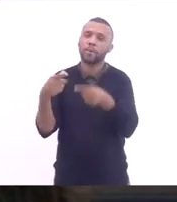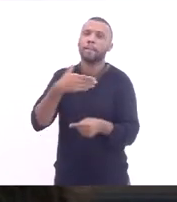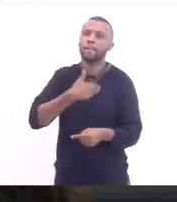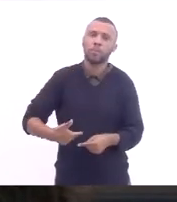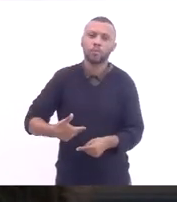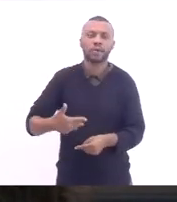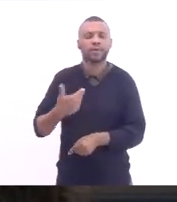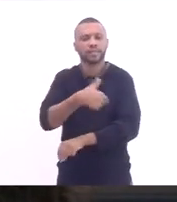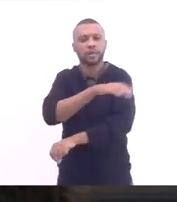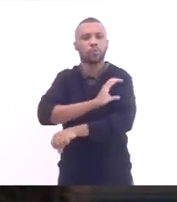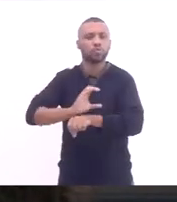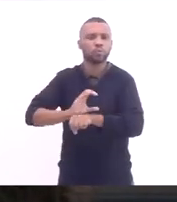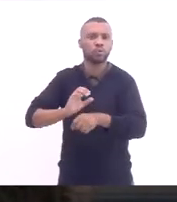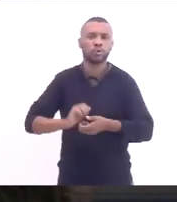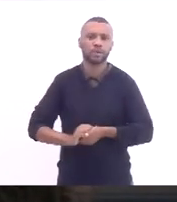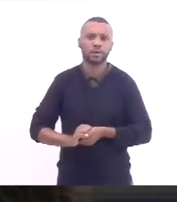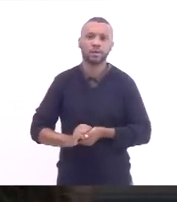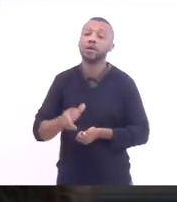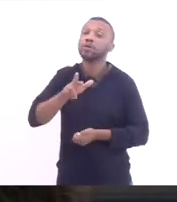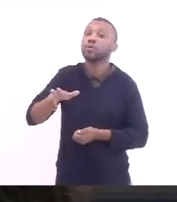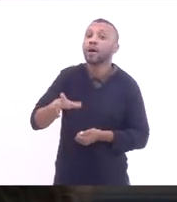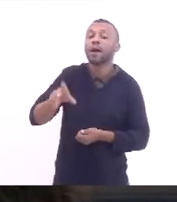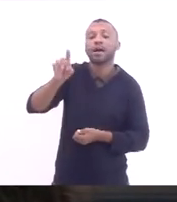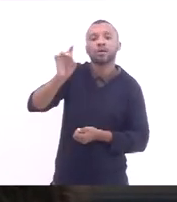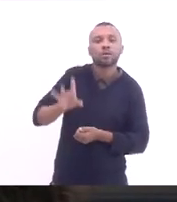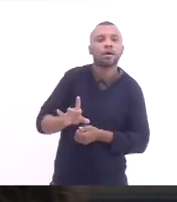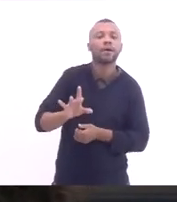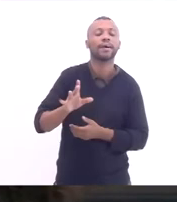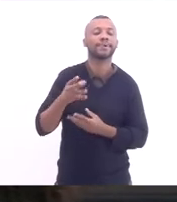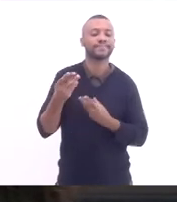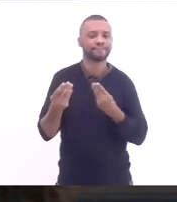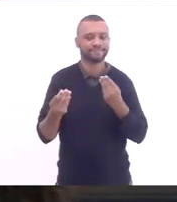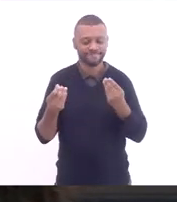da cultura. E não é só no